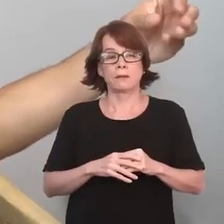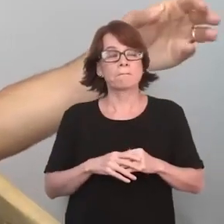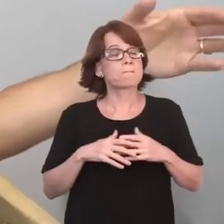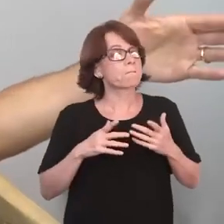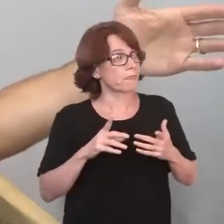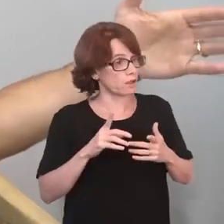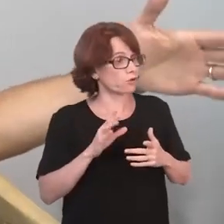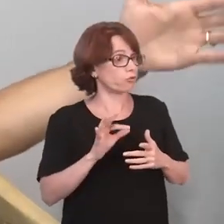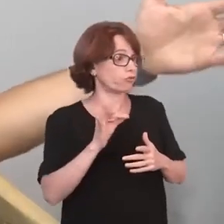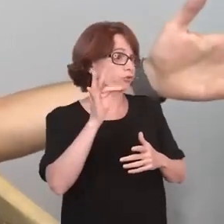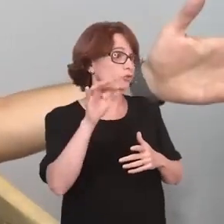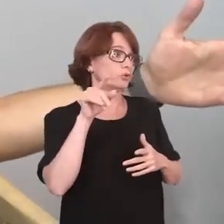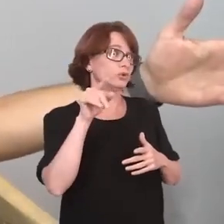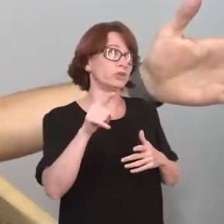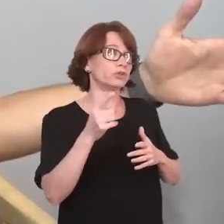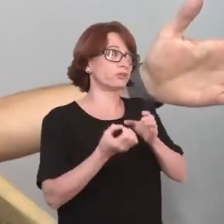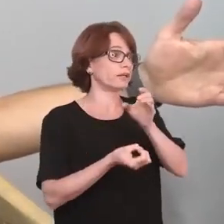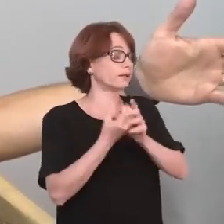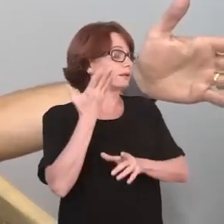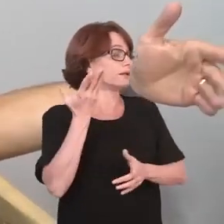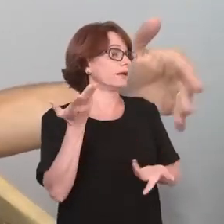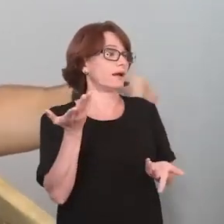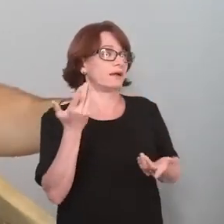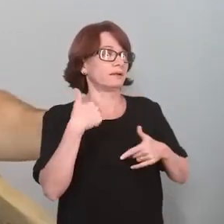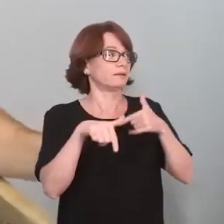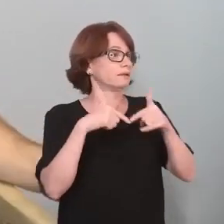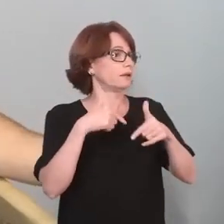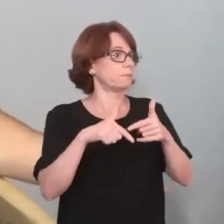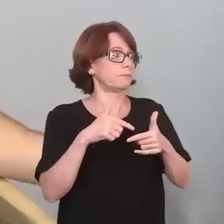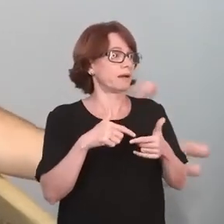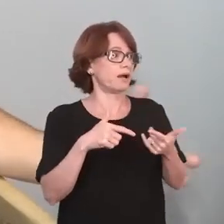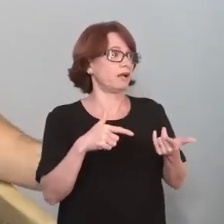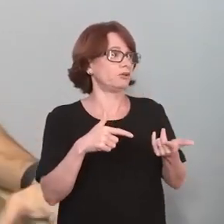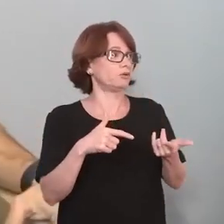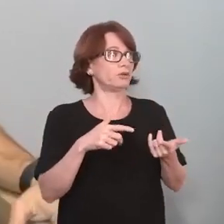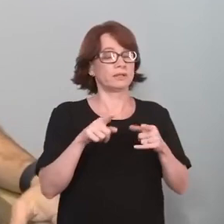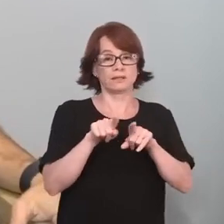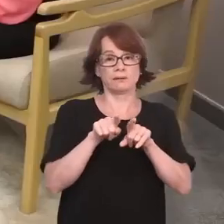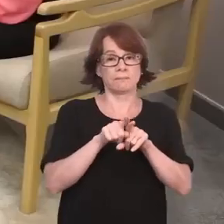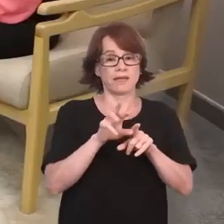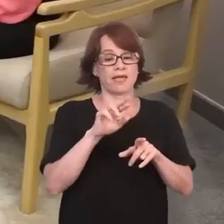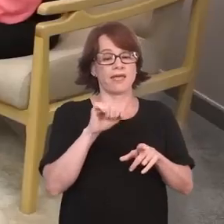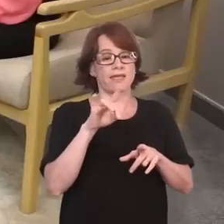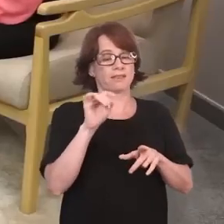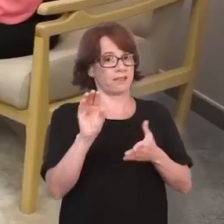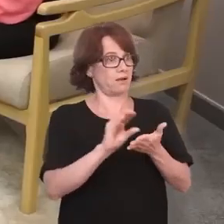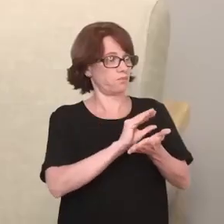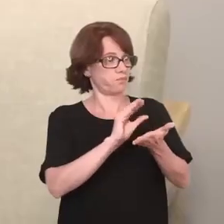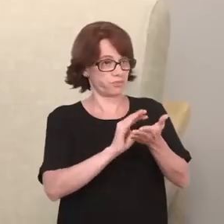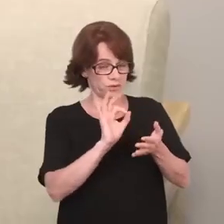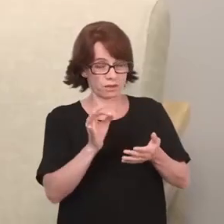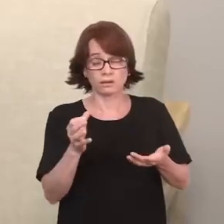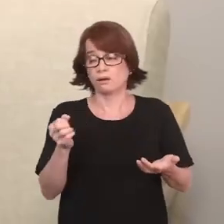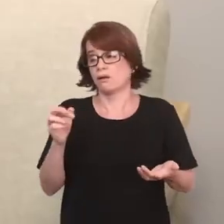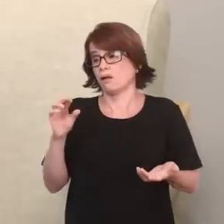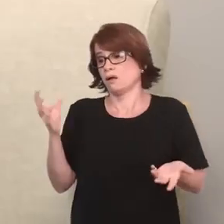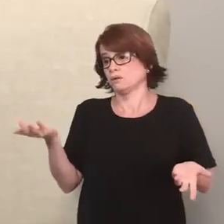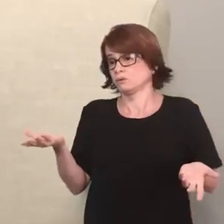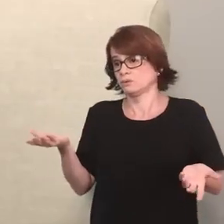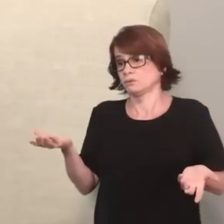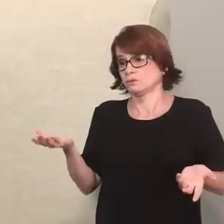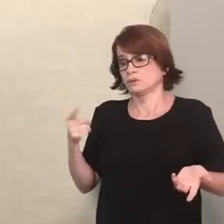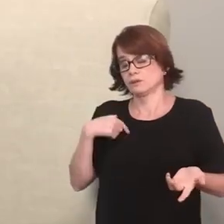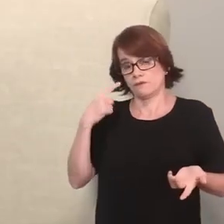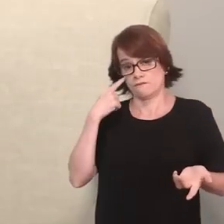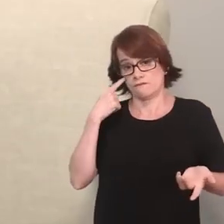sempre vai se refletir em emprego e renda, né? Não existe política assistencial melhor do que trabalho. É verdade. Agora, um problema seríssimo que a gente tem é o